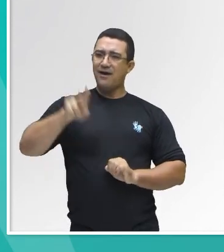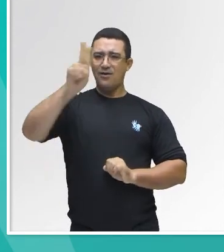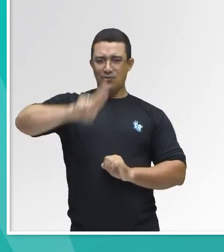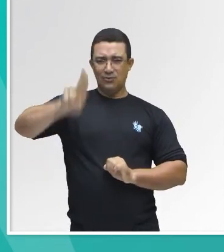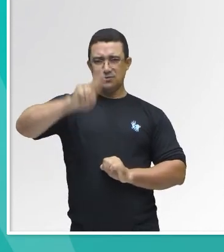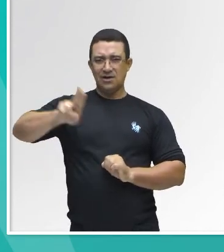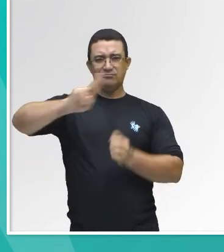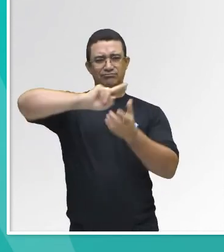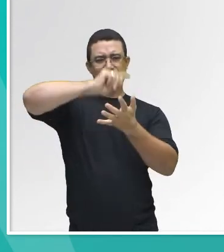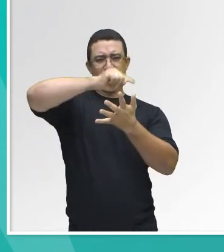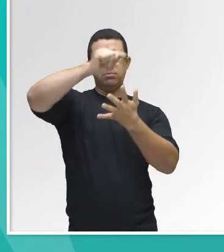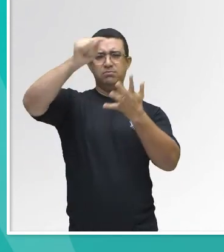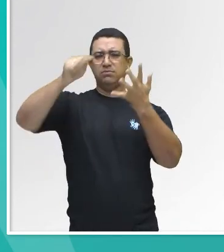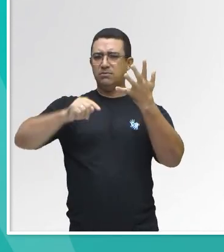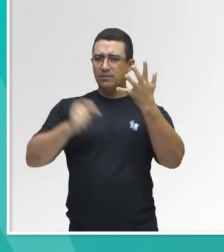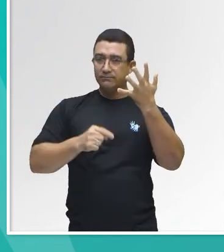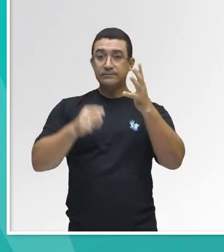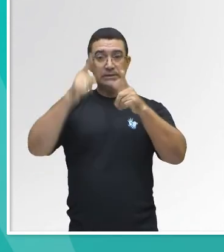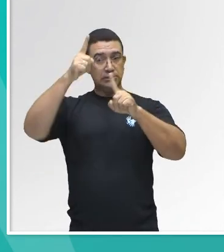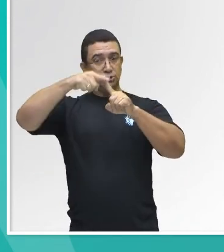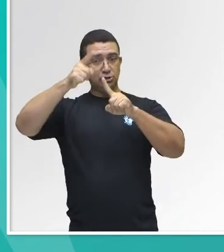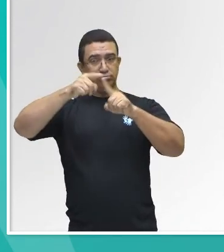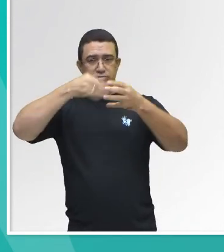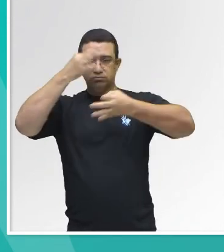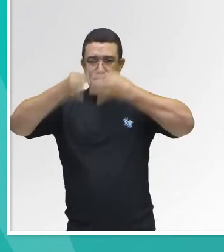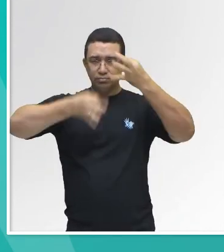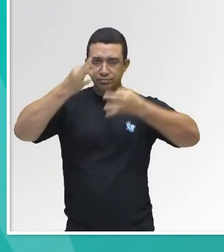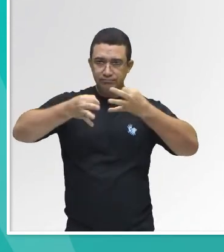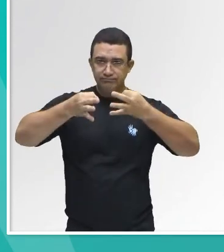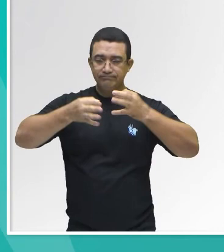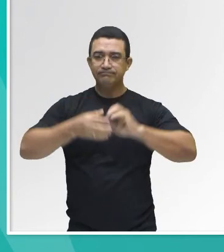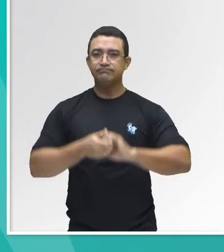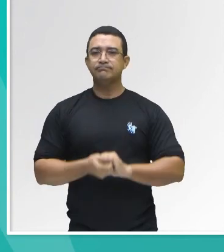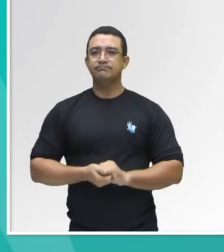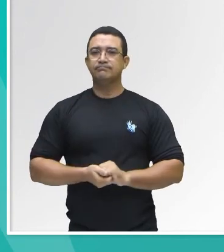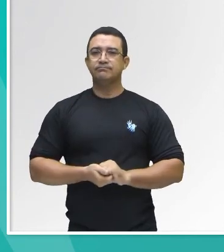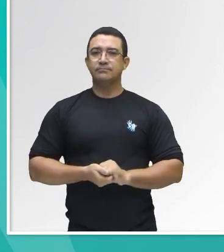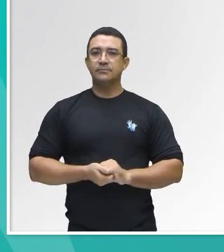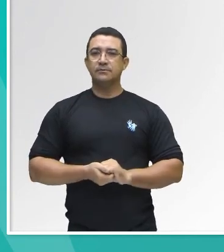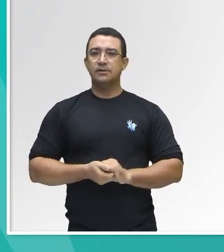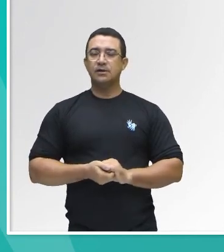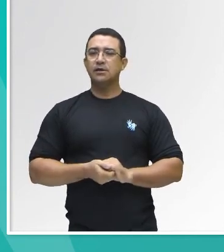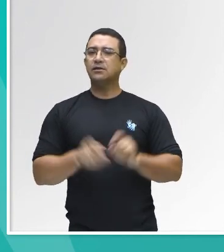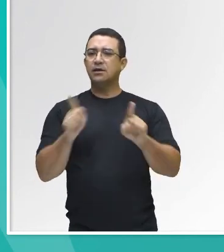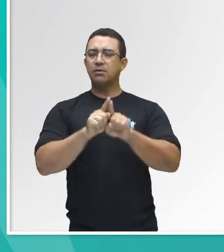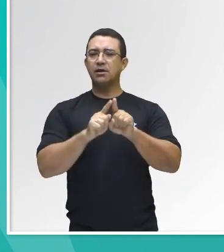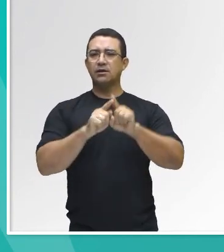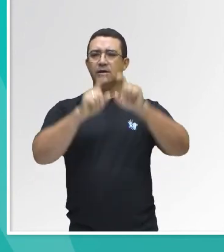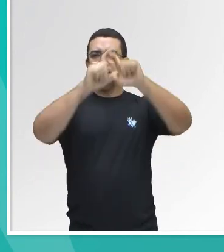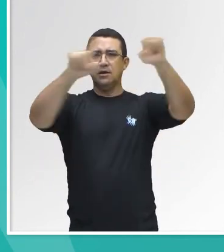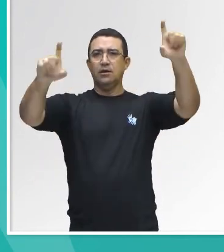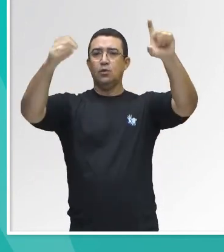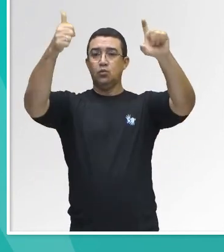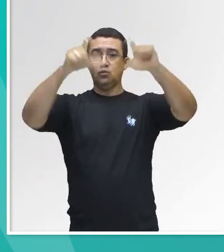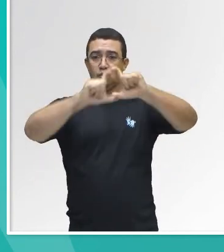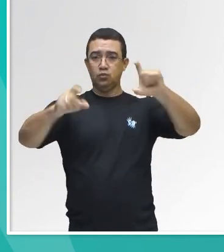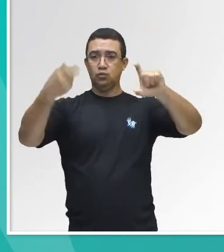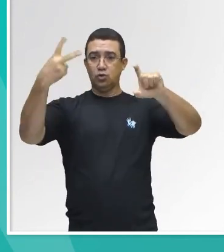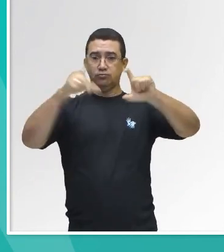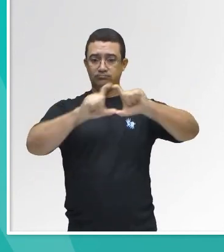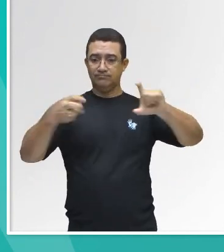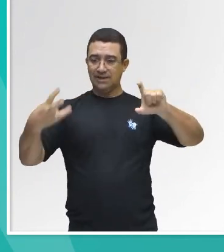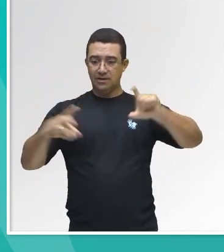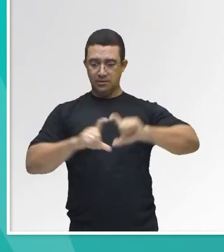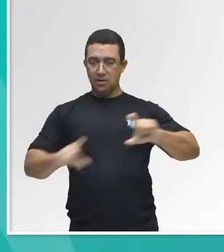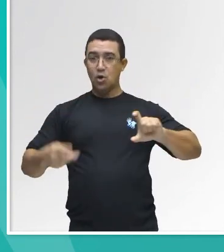de ver, né? E nós temos a última etapa, que seria a conclusão, né?